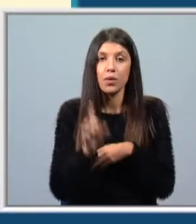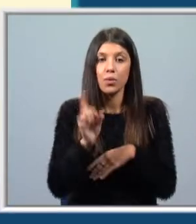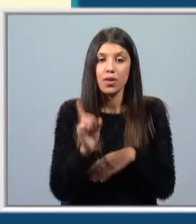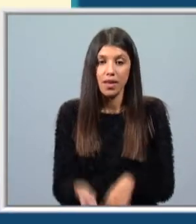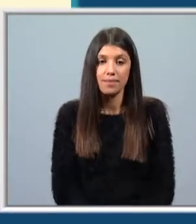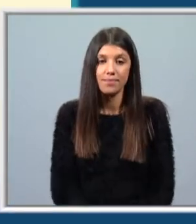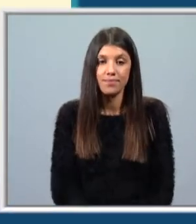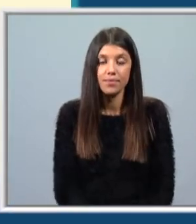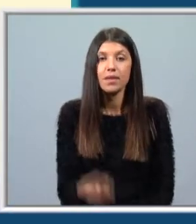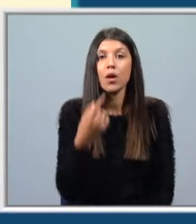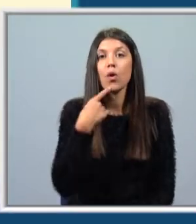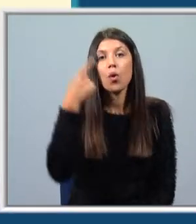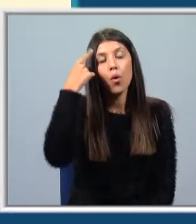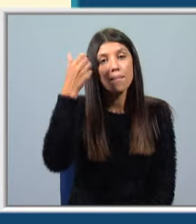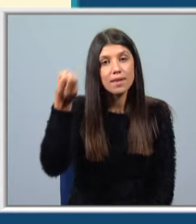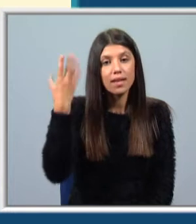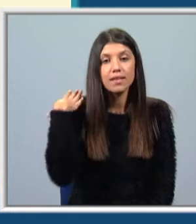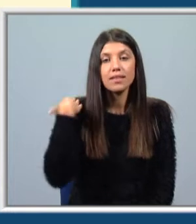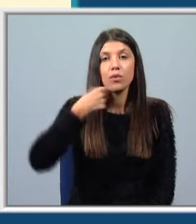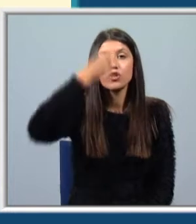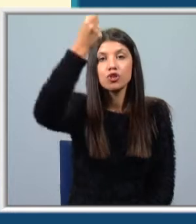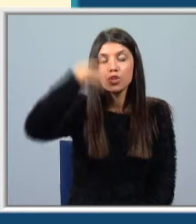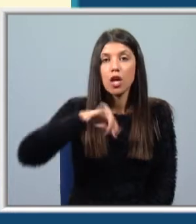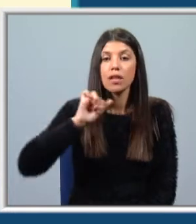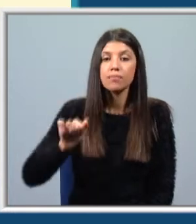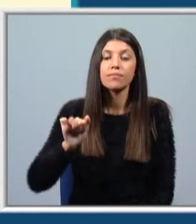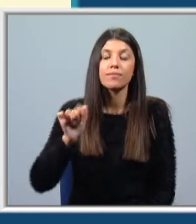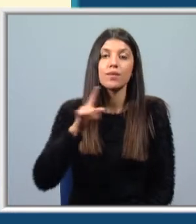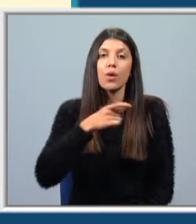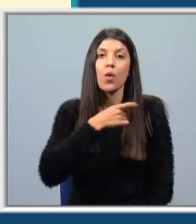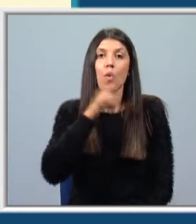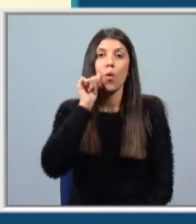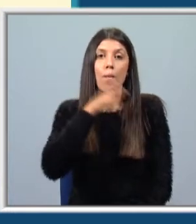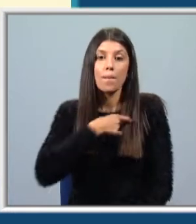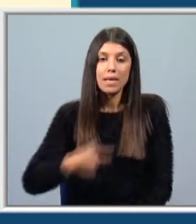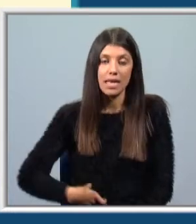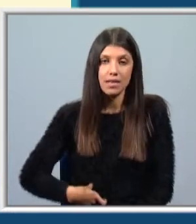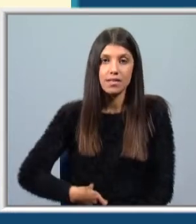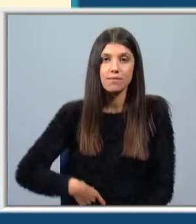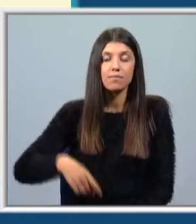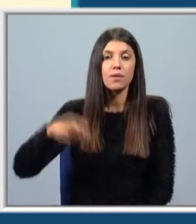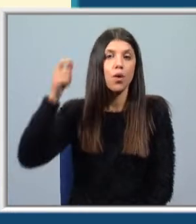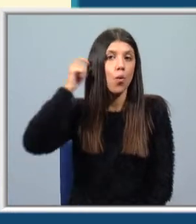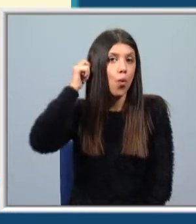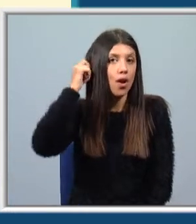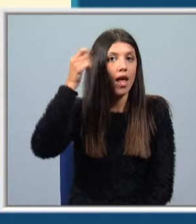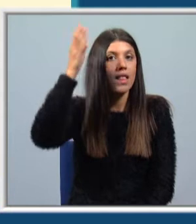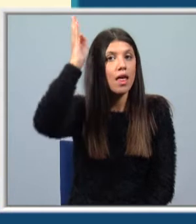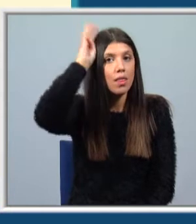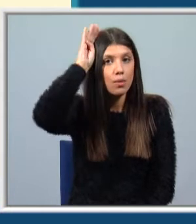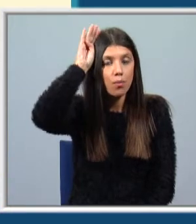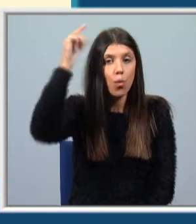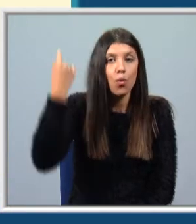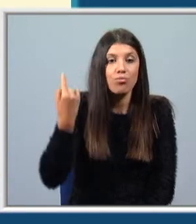compreensão e interpretação do conto O Príncipe com Orelhas de Burro. E vamos, o quê?